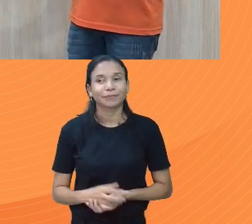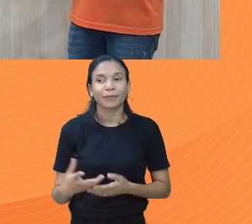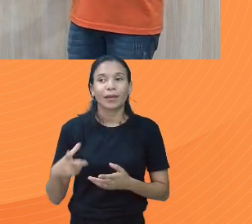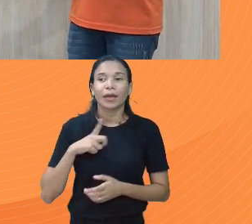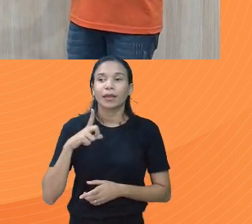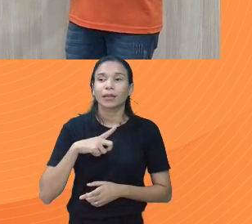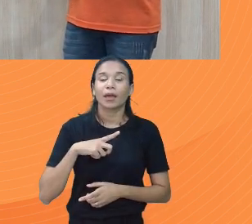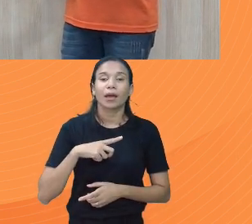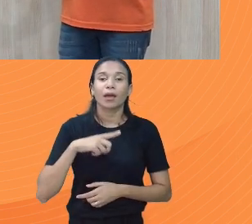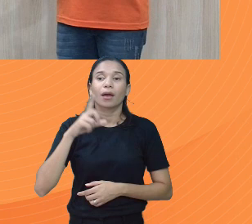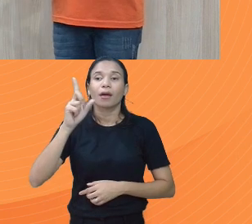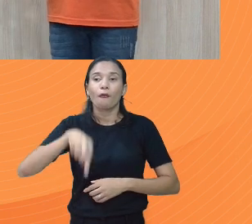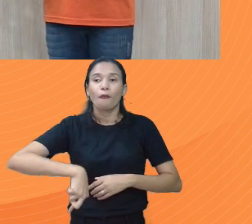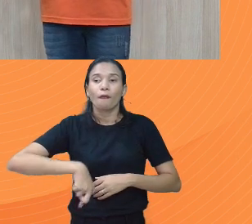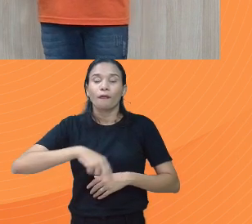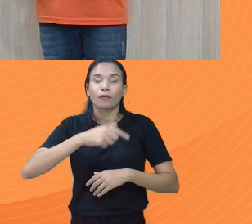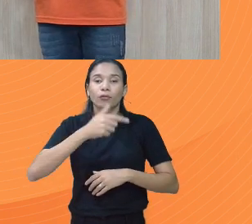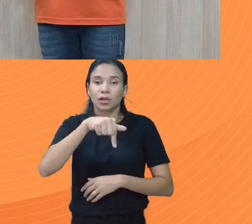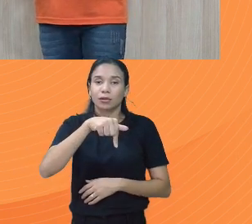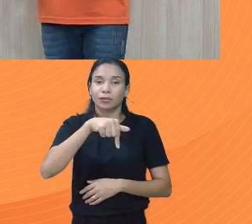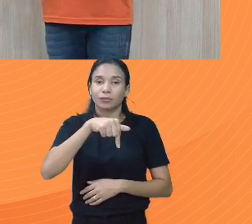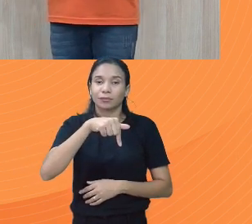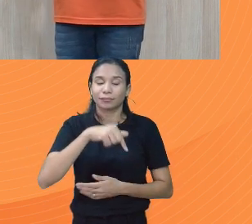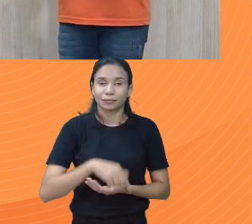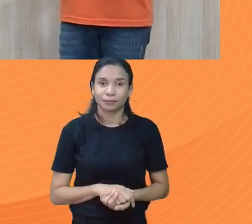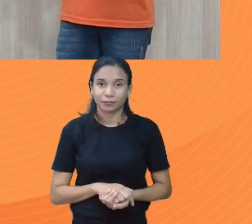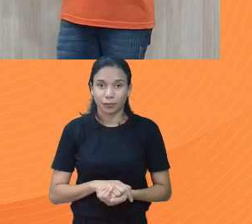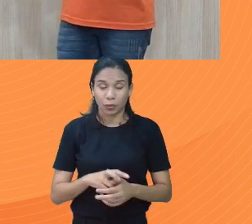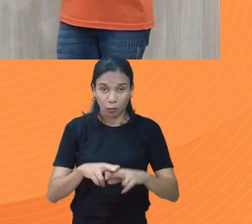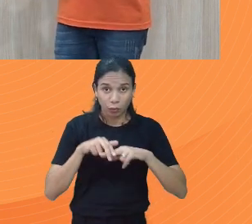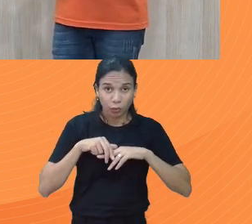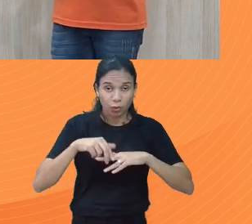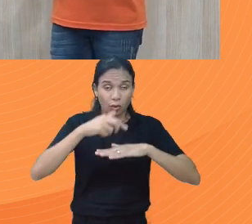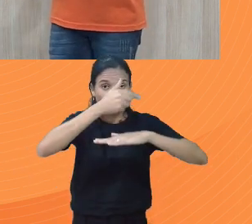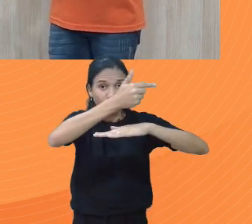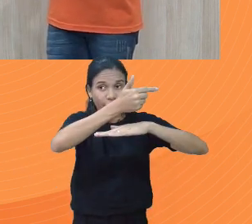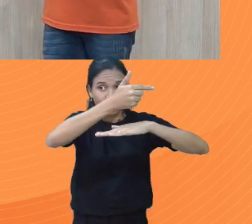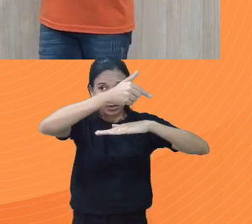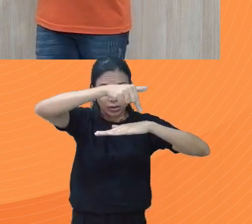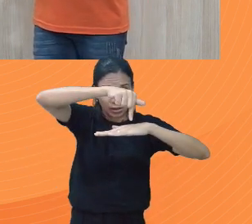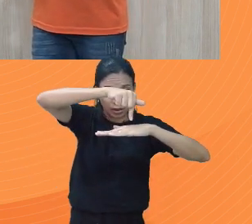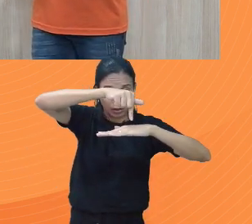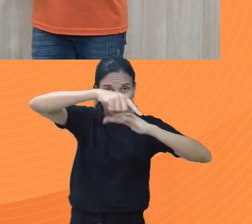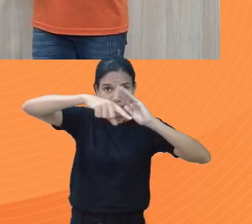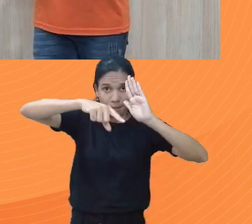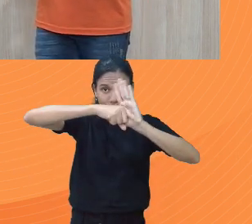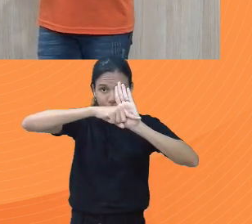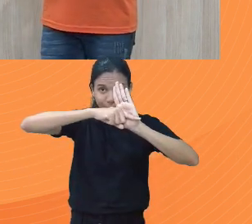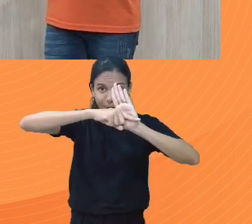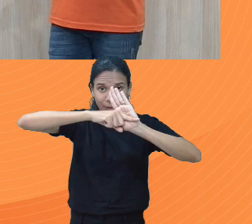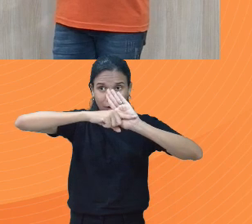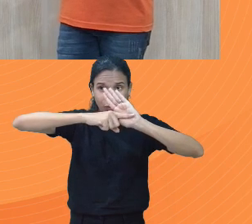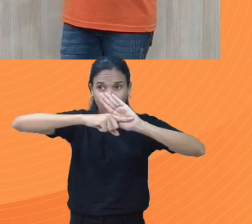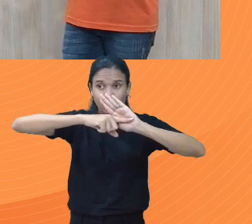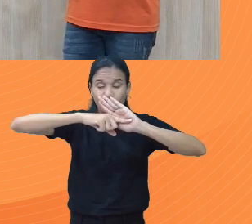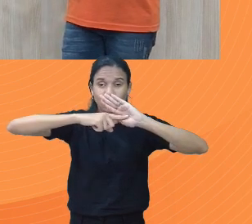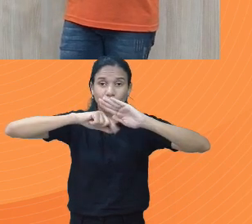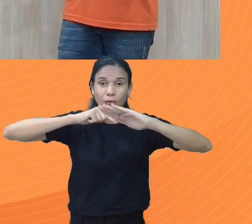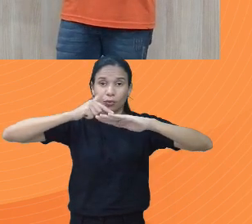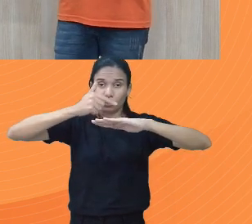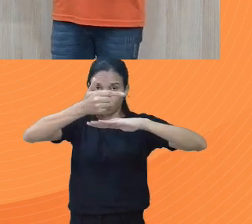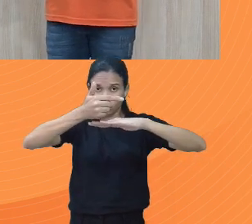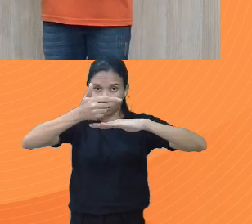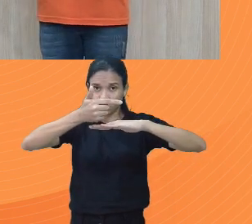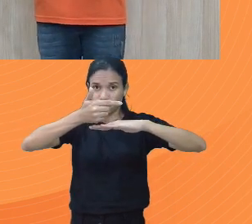o período, quem é o período? 7. Então fiquei ali ó, com 27, menos a parte